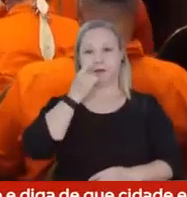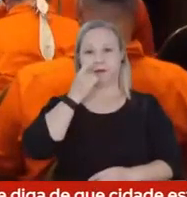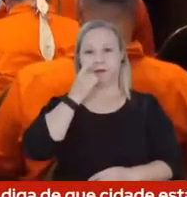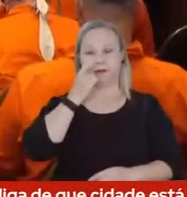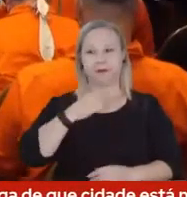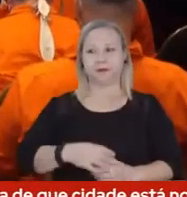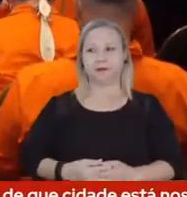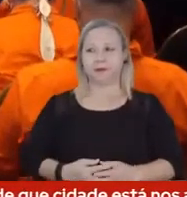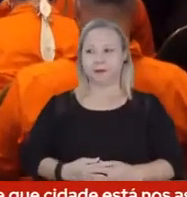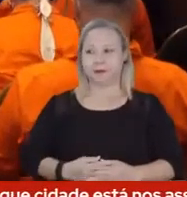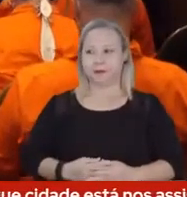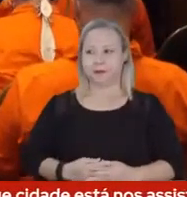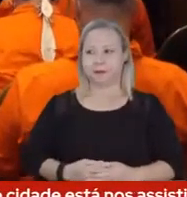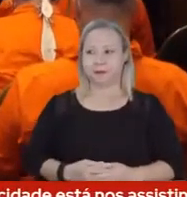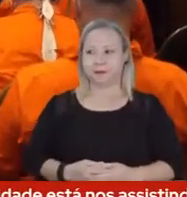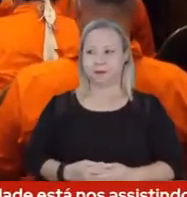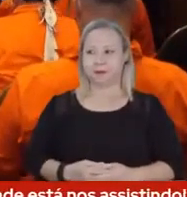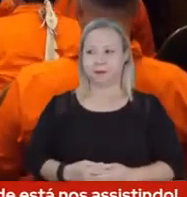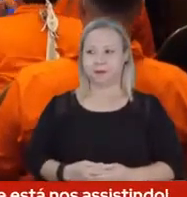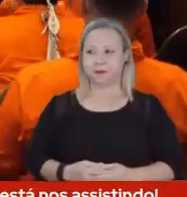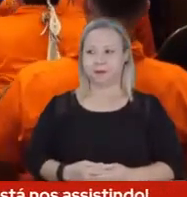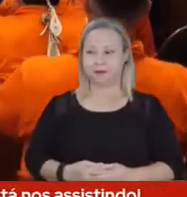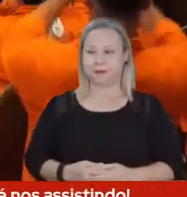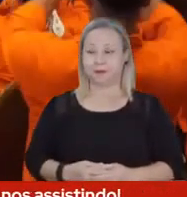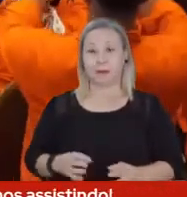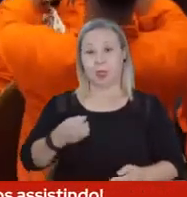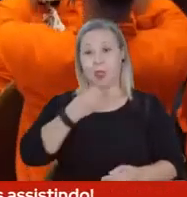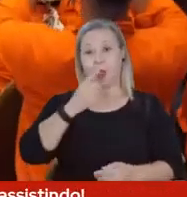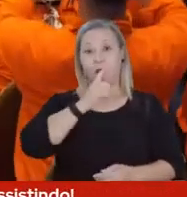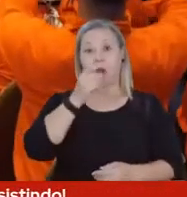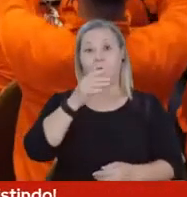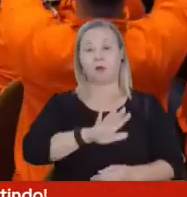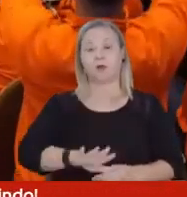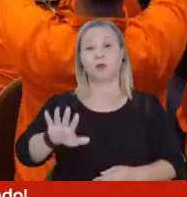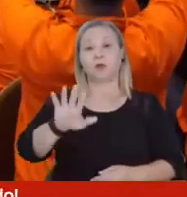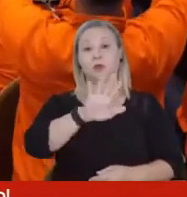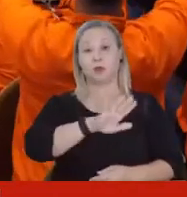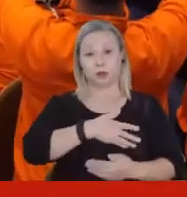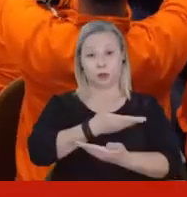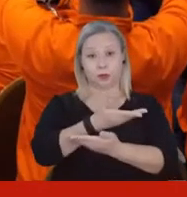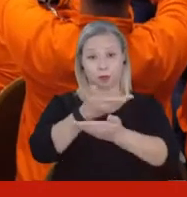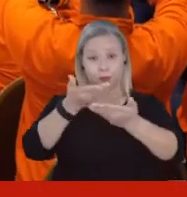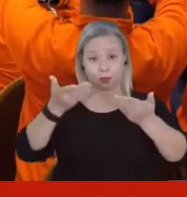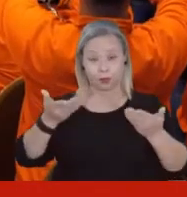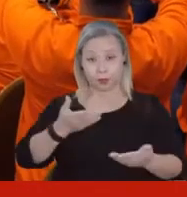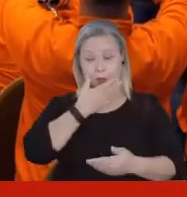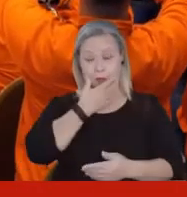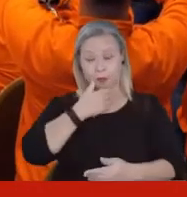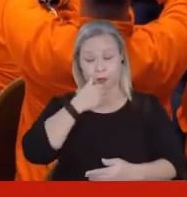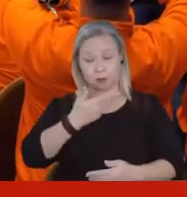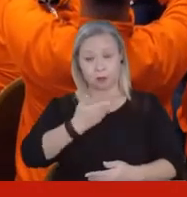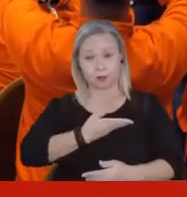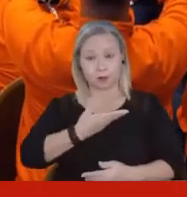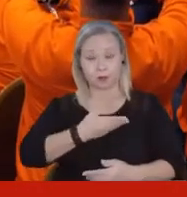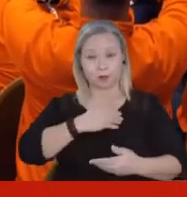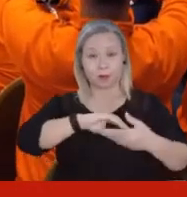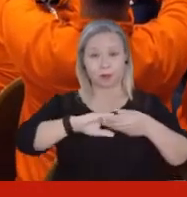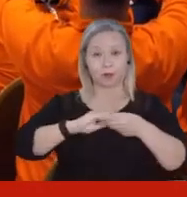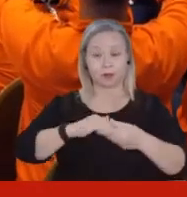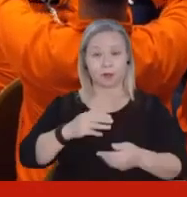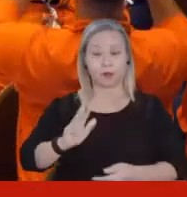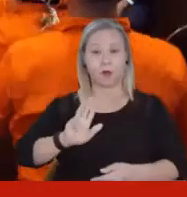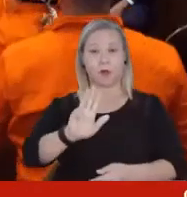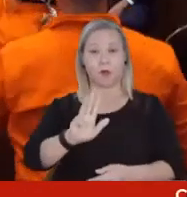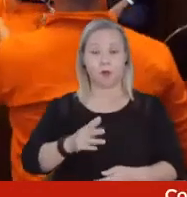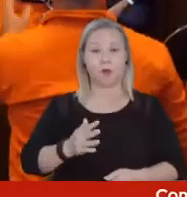Bom, muito bom dia a todos e todas. Saudar o presidente Lula, futuro presidente, futuro governador do estado do Rio de Janeiro,